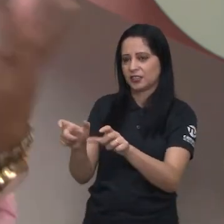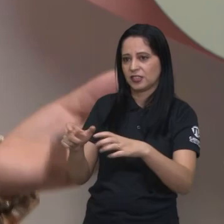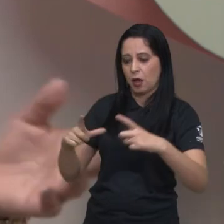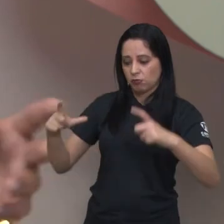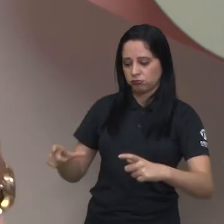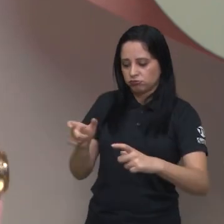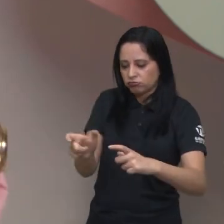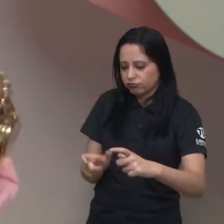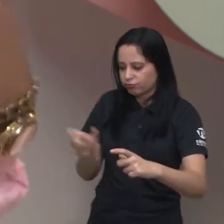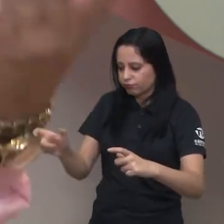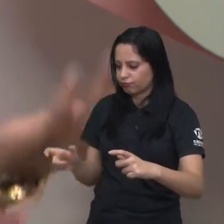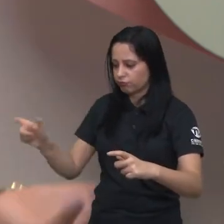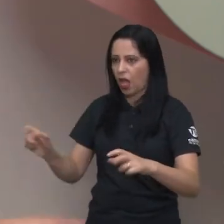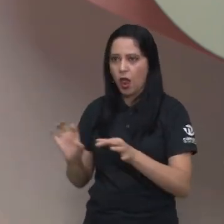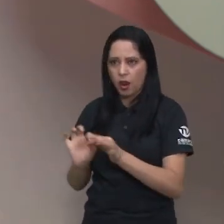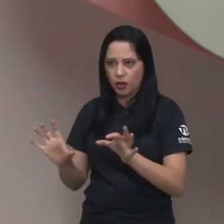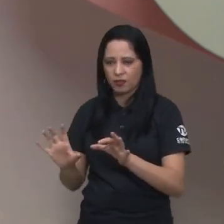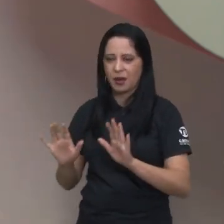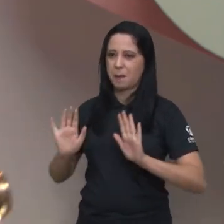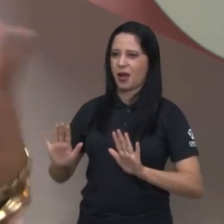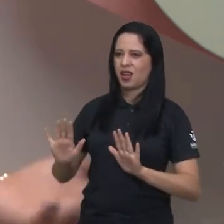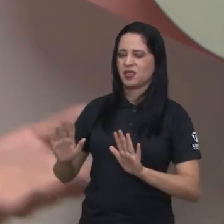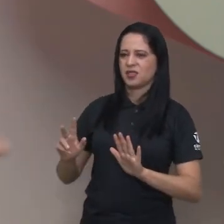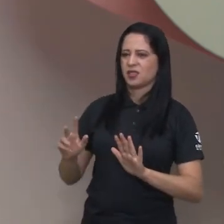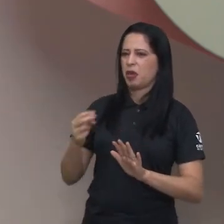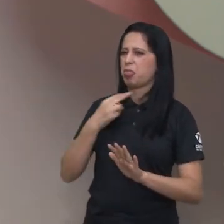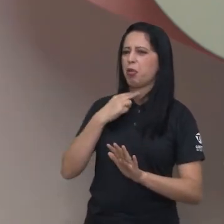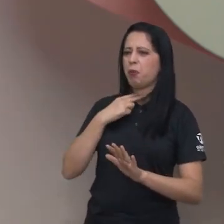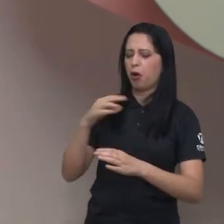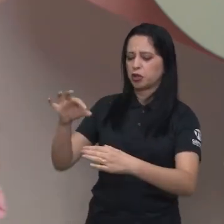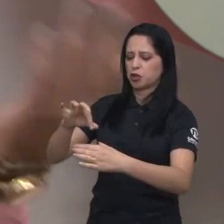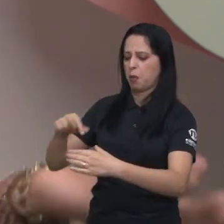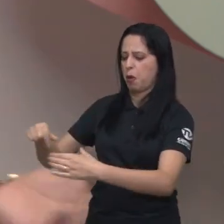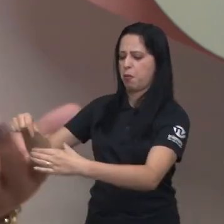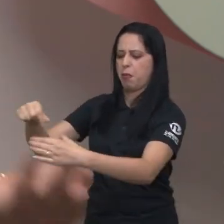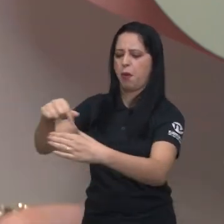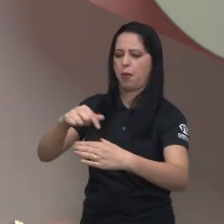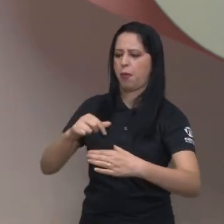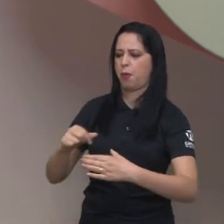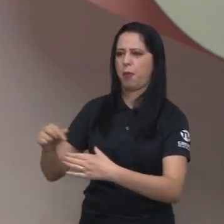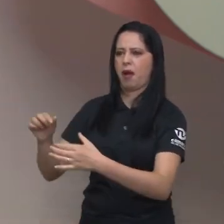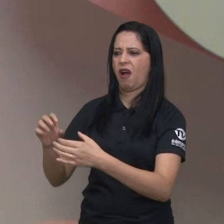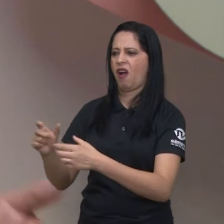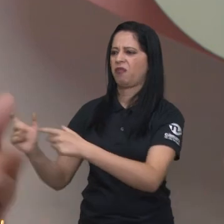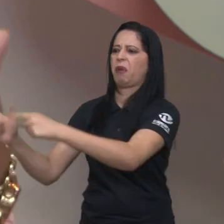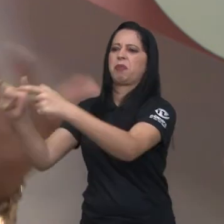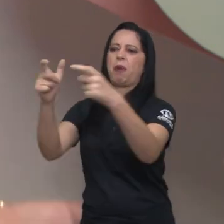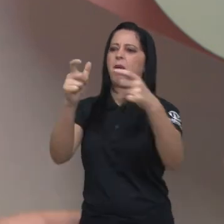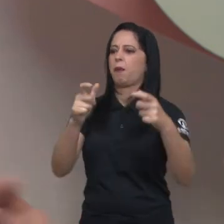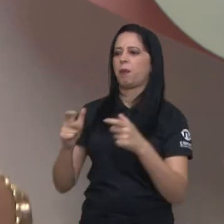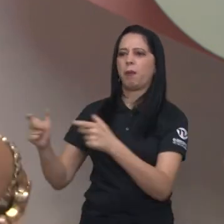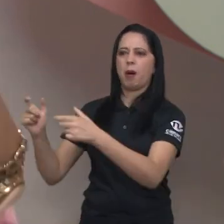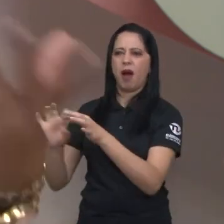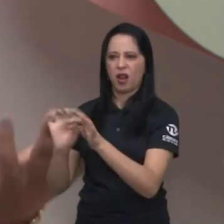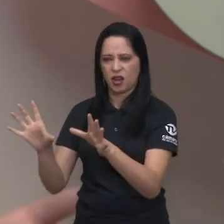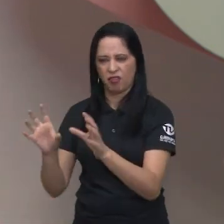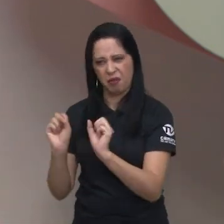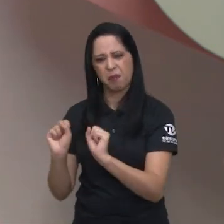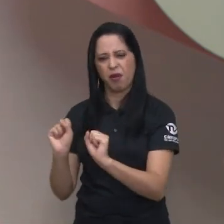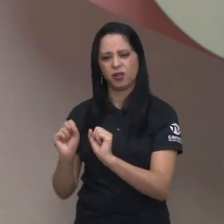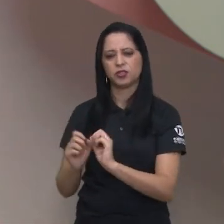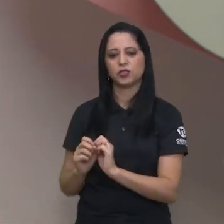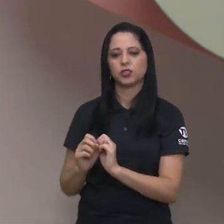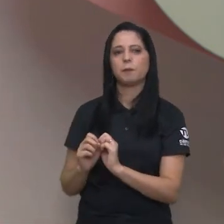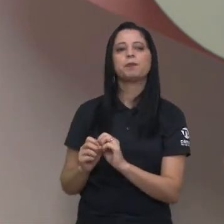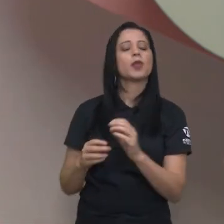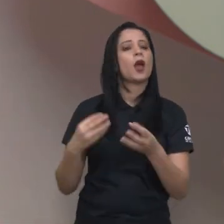plantando punk ou qualquer outro tipo, né, de hortaliça em um terreno público ou em qualquer lugar. Sim. Quais os cuidados e como que a gente pode